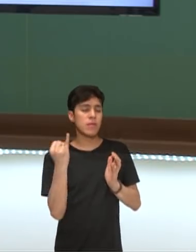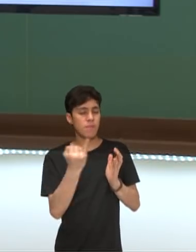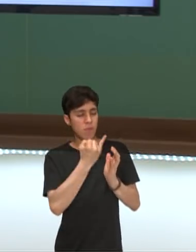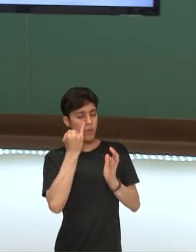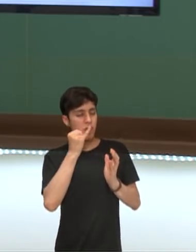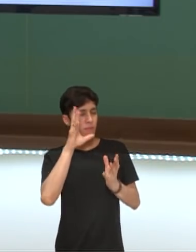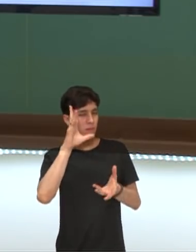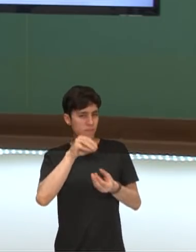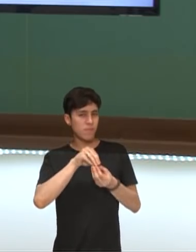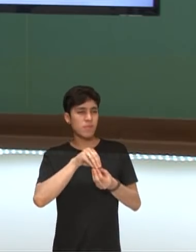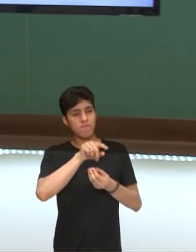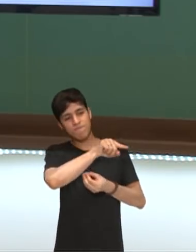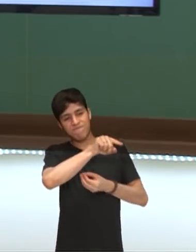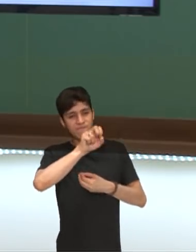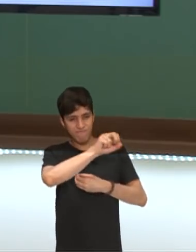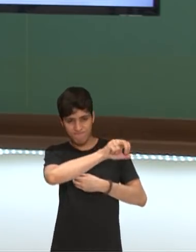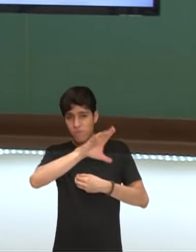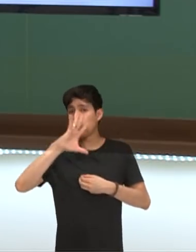e presente em todos eles.